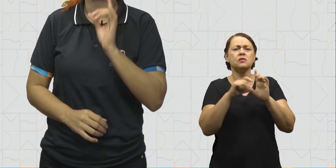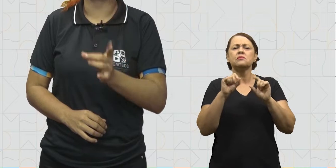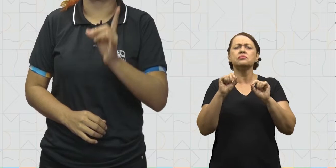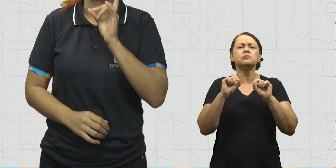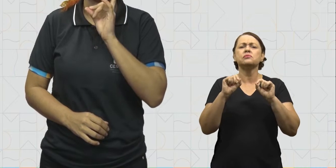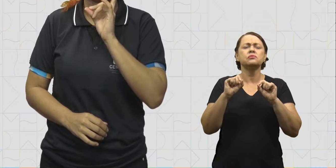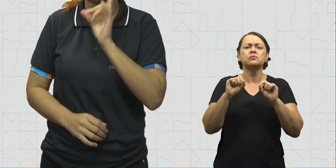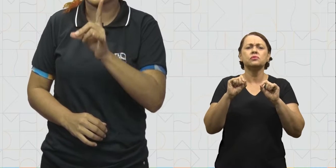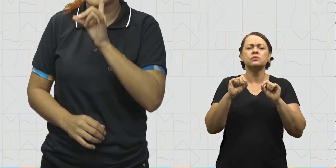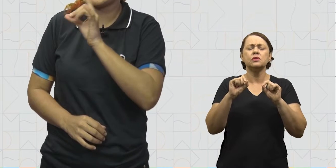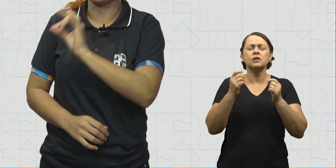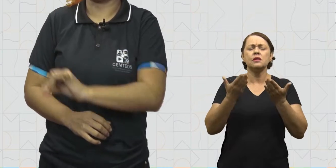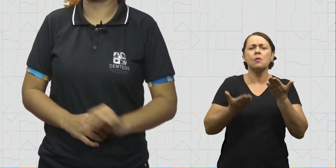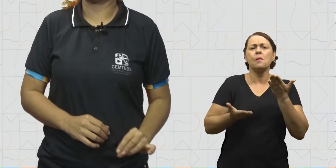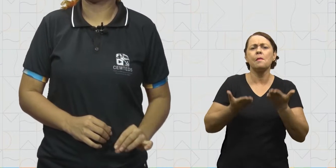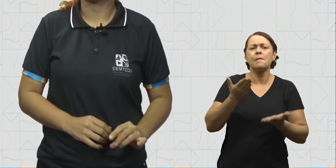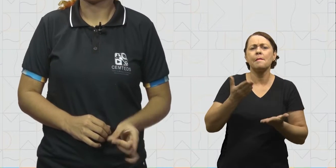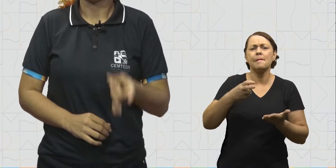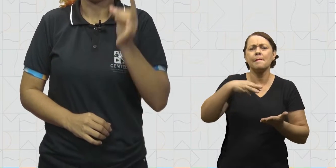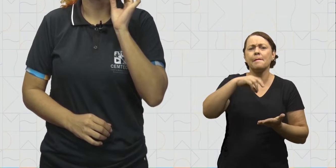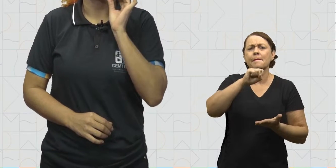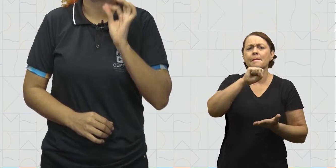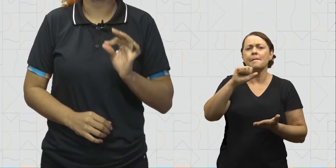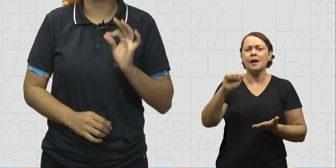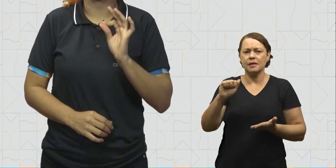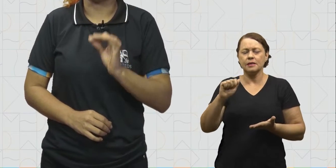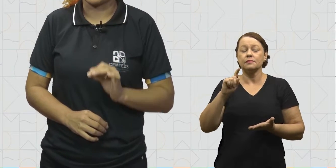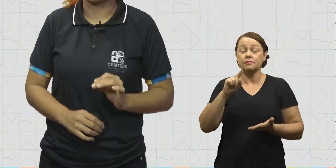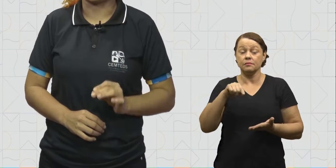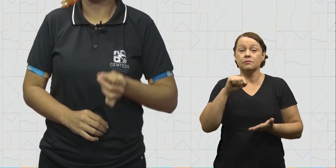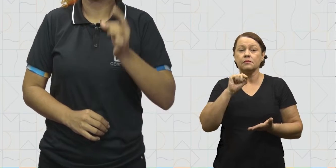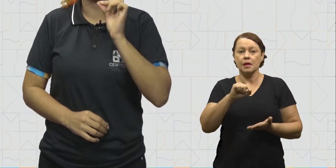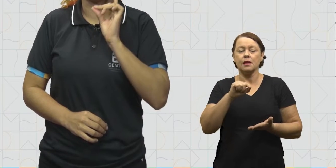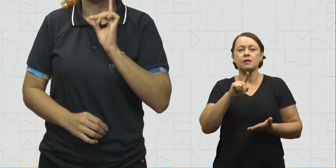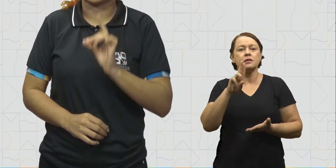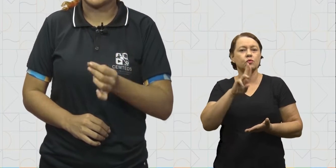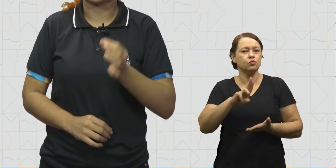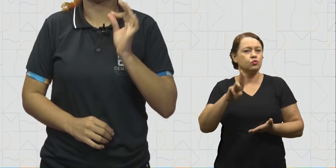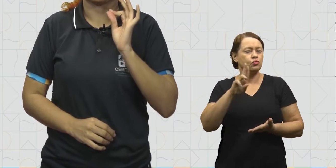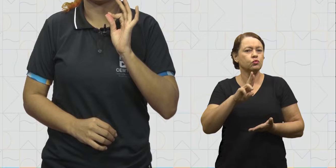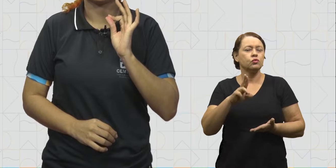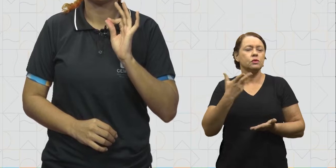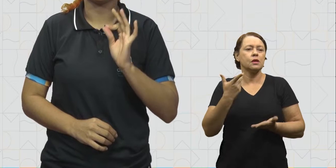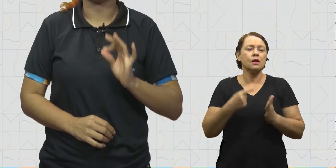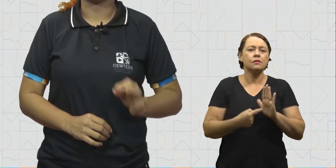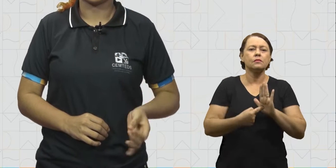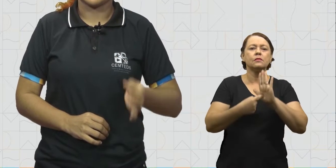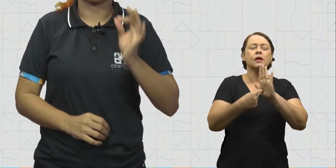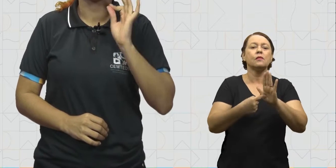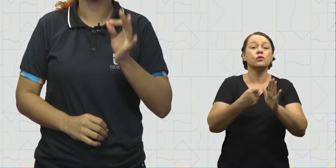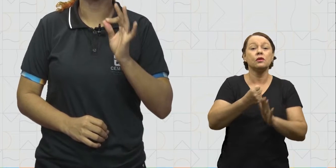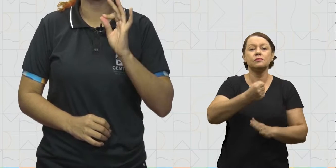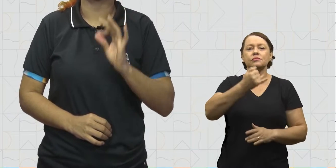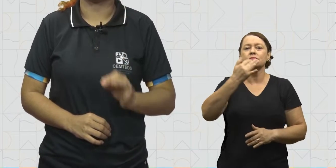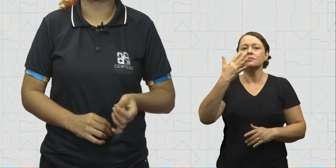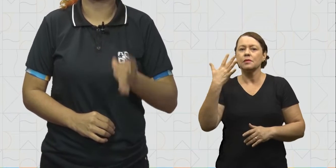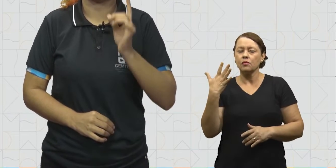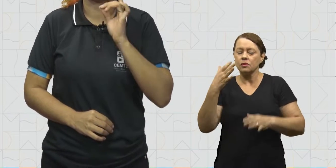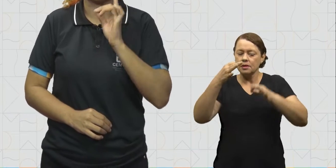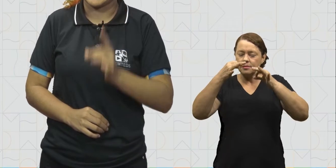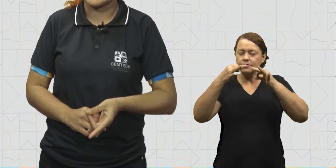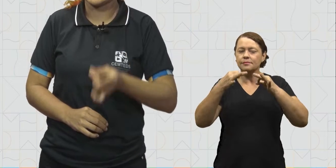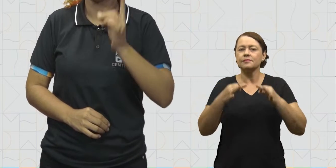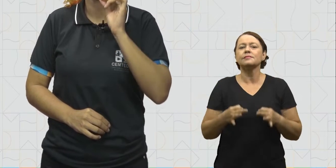o que são medidas de massa. As medidas de massa são usadas para definir a